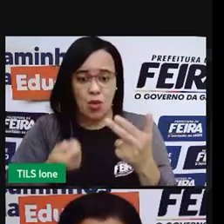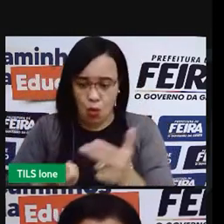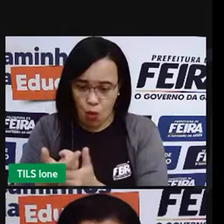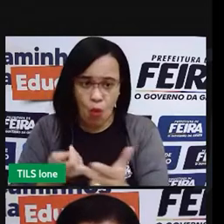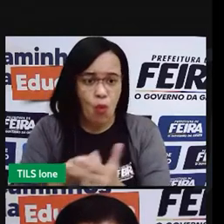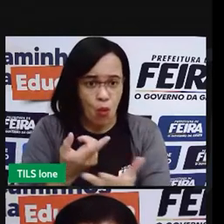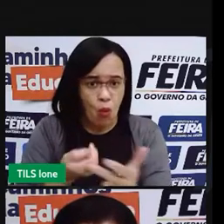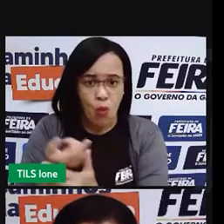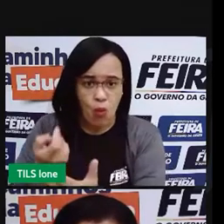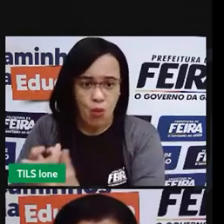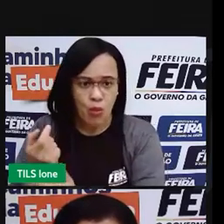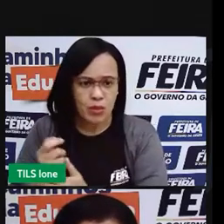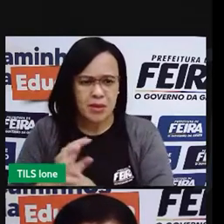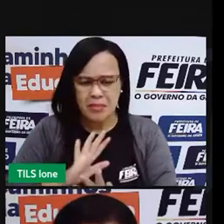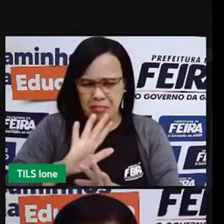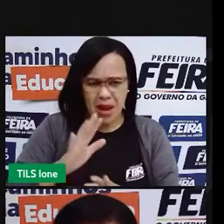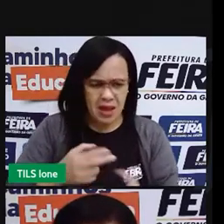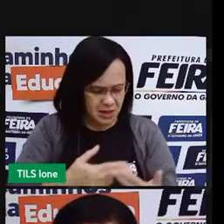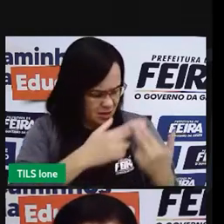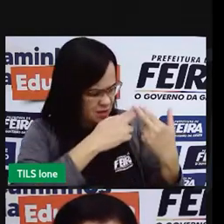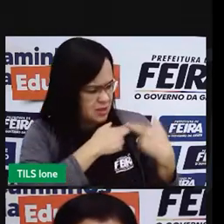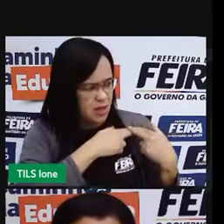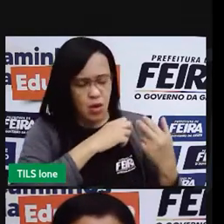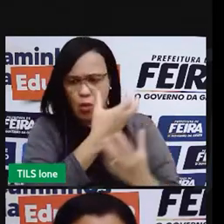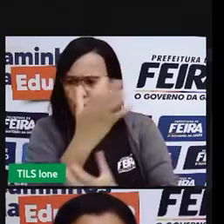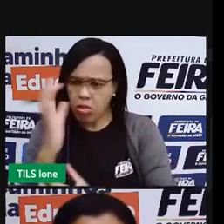Responsabilidade ambiental, Pro, como assim?